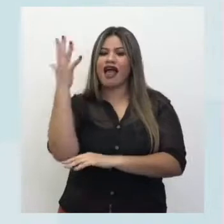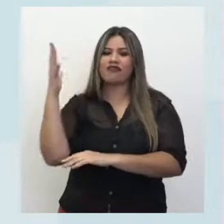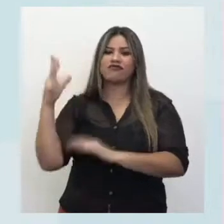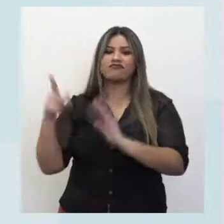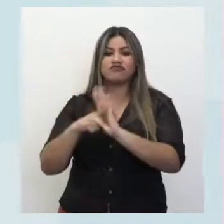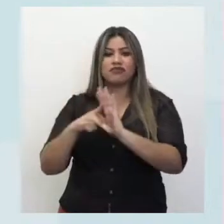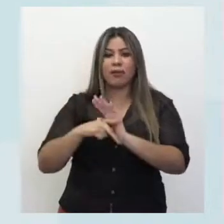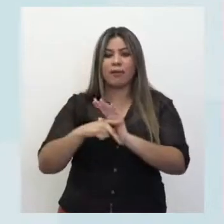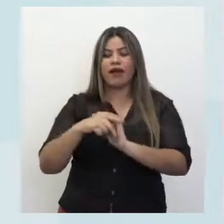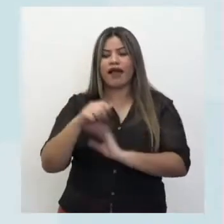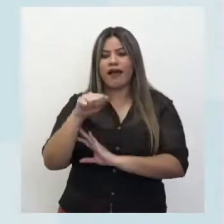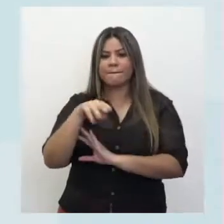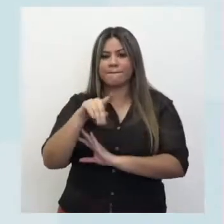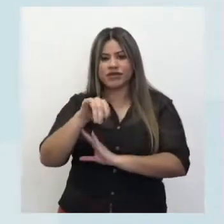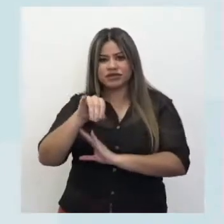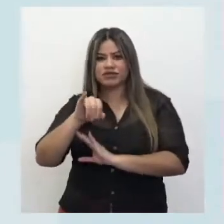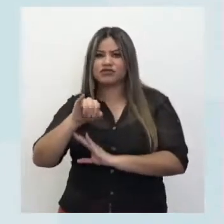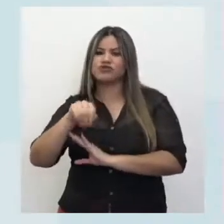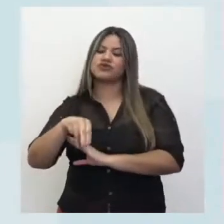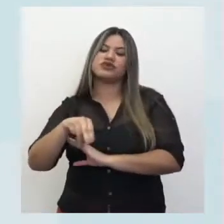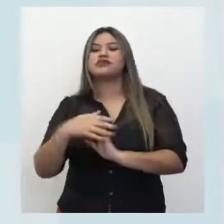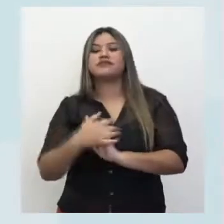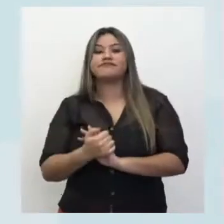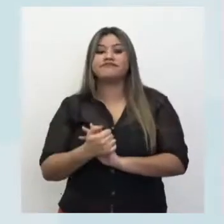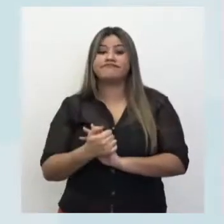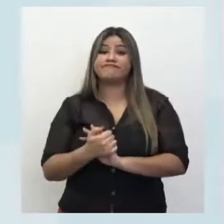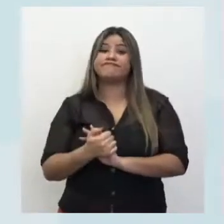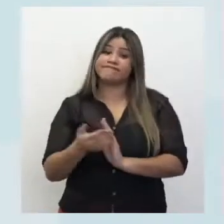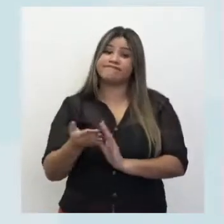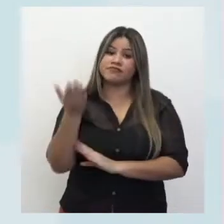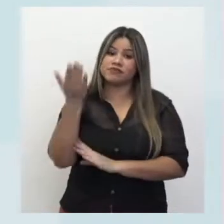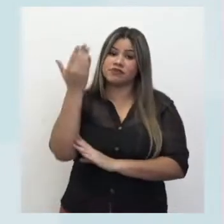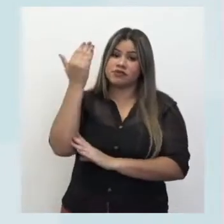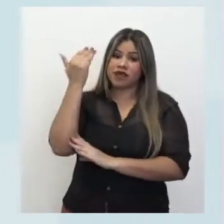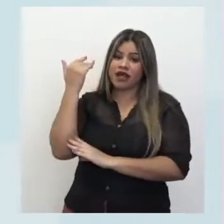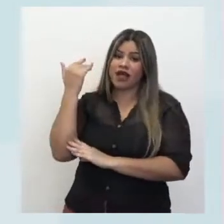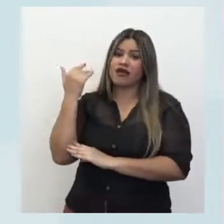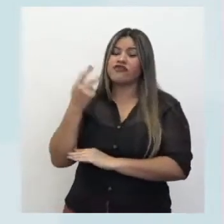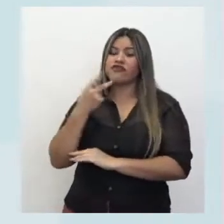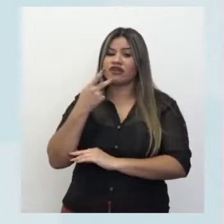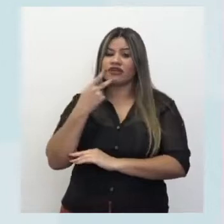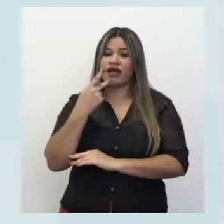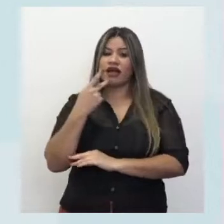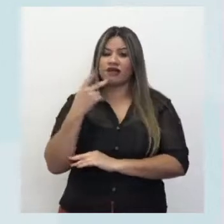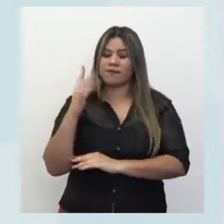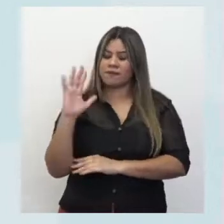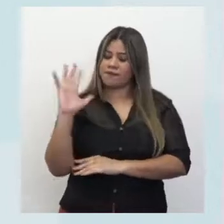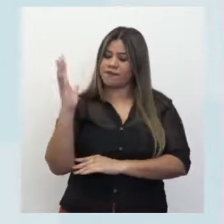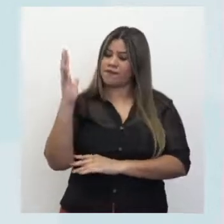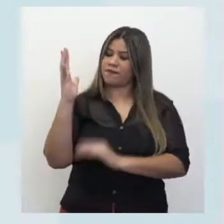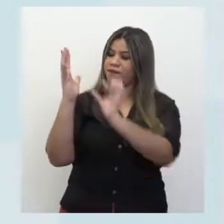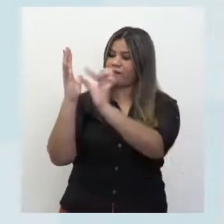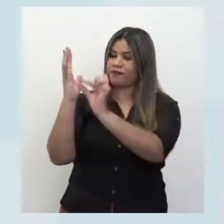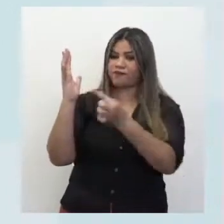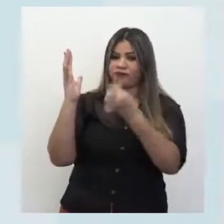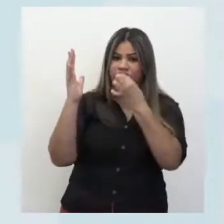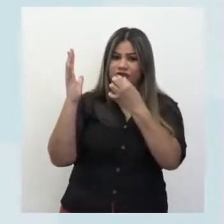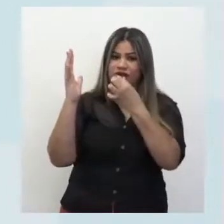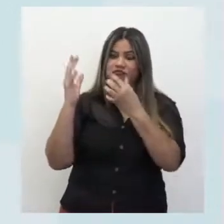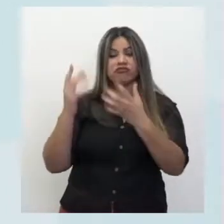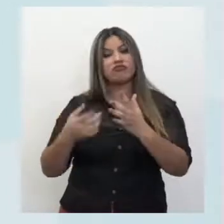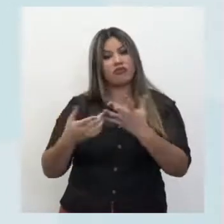céu. Bem antigamente, dizem, o amendoim crescia em árvore em vez de ser planta